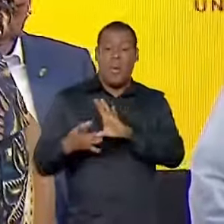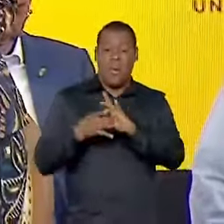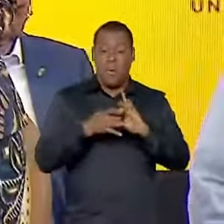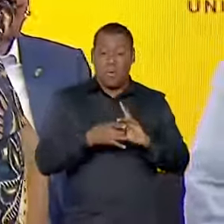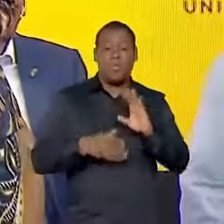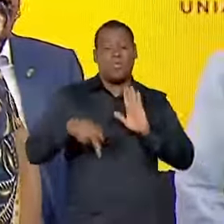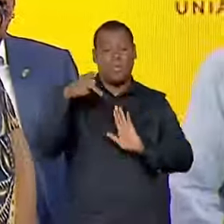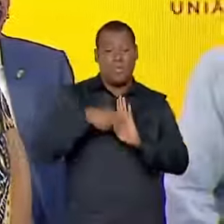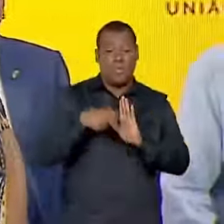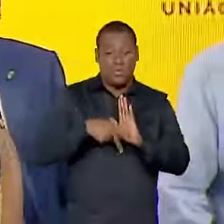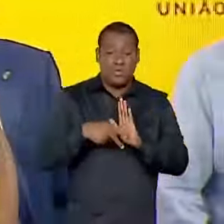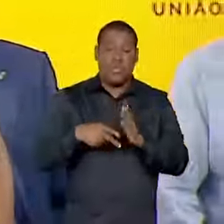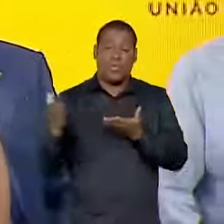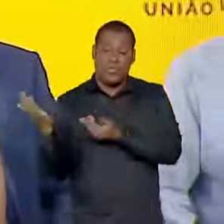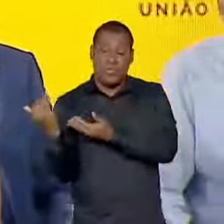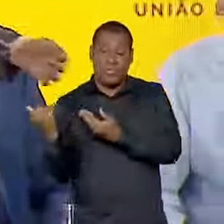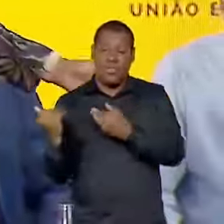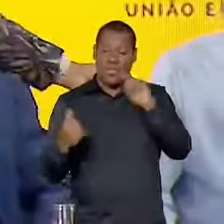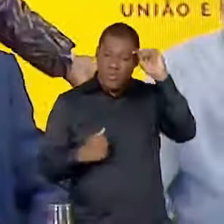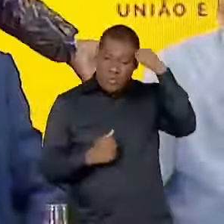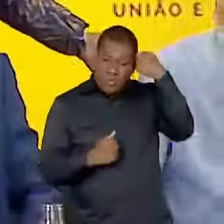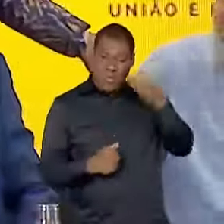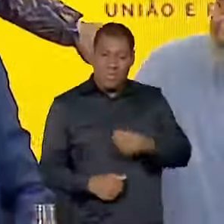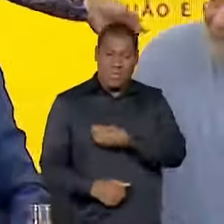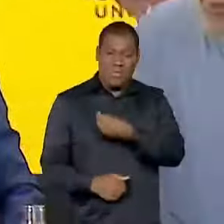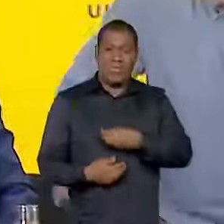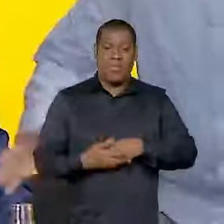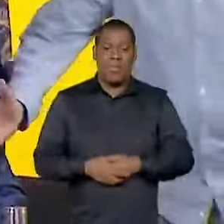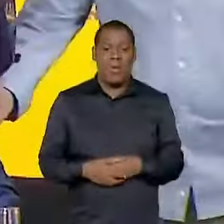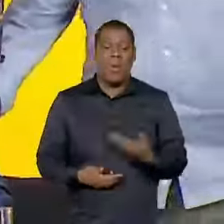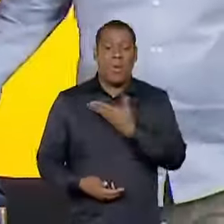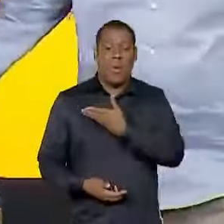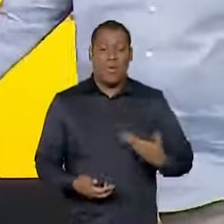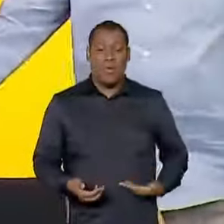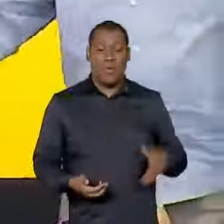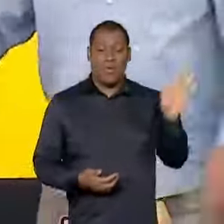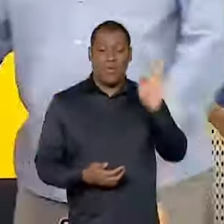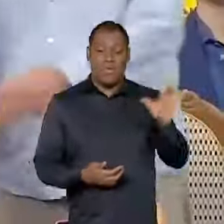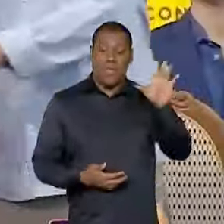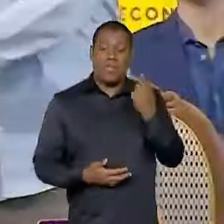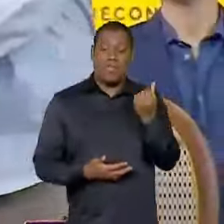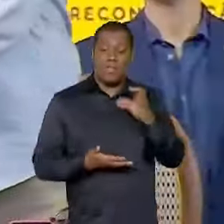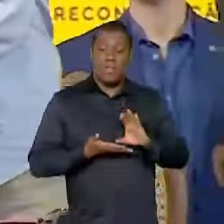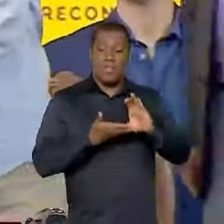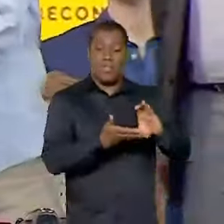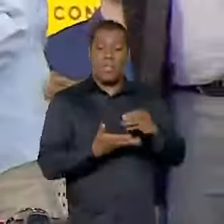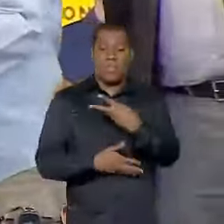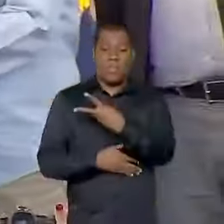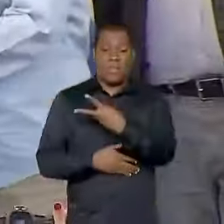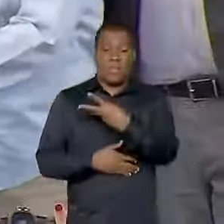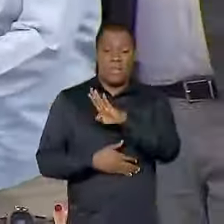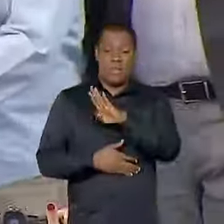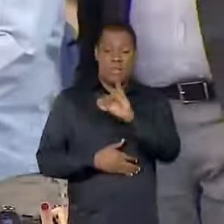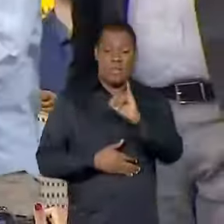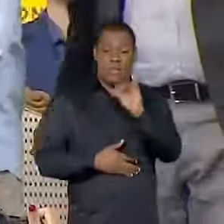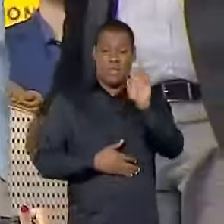Plano Juventude Negra Viva, no valor de 3 milhões de reais.